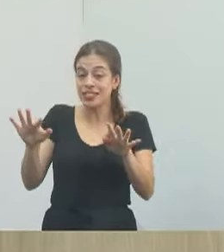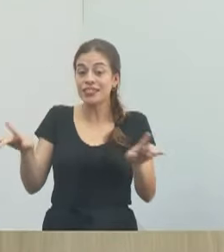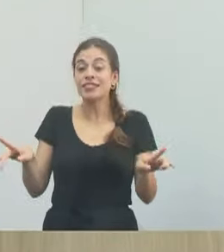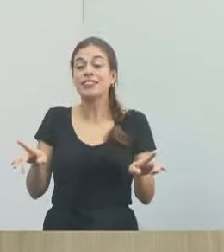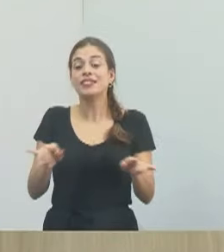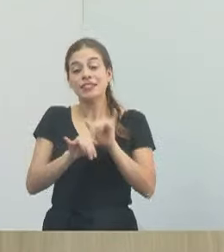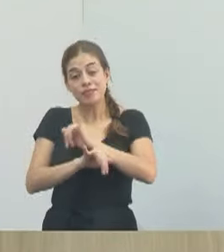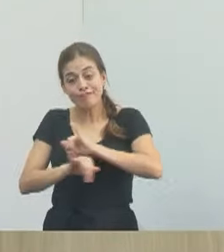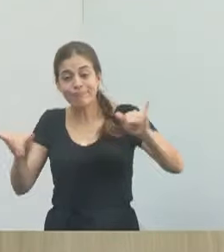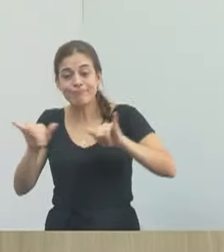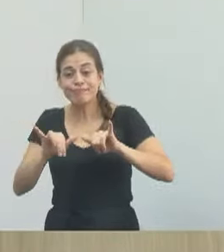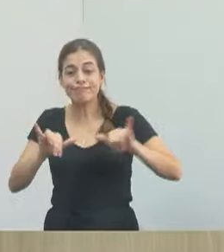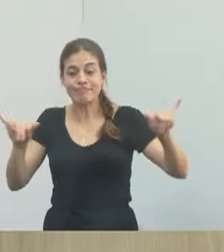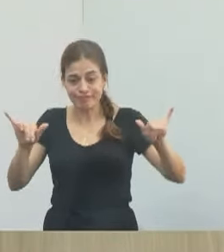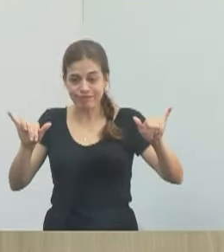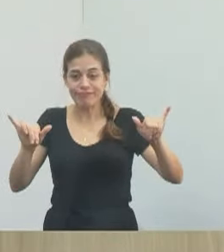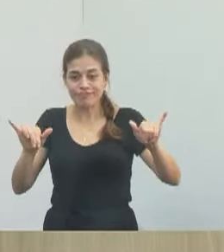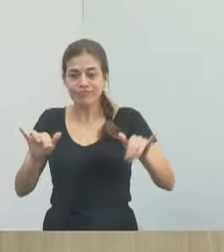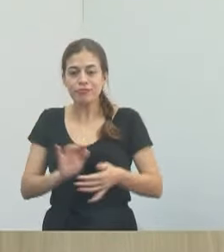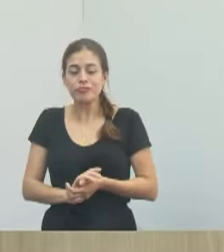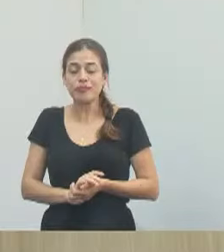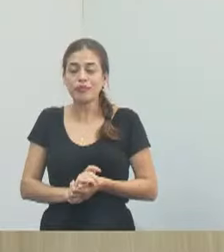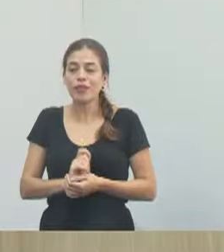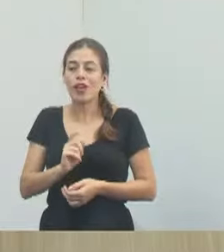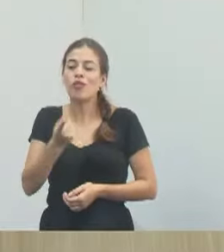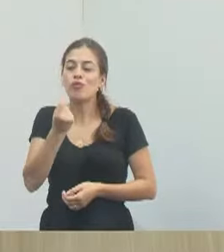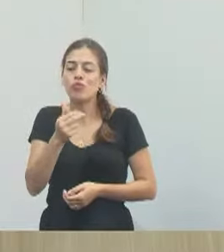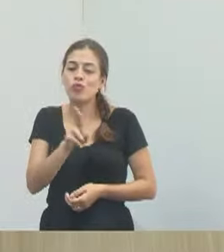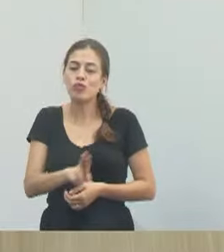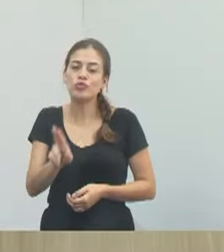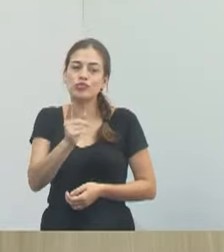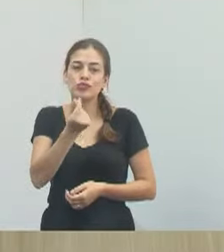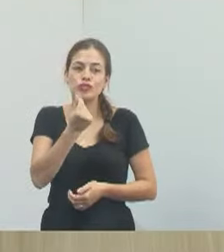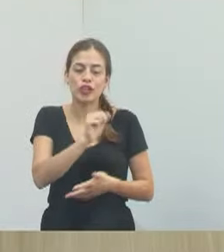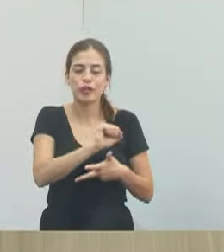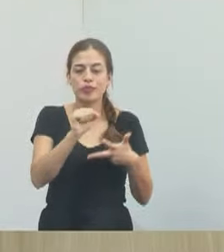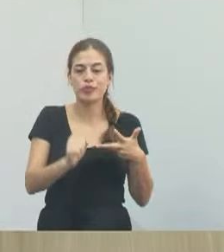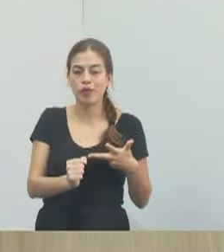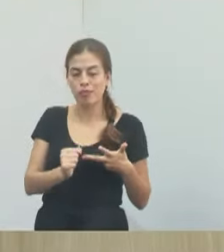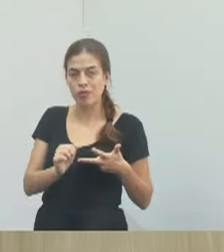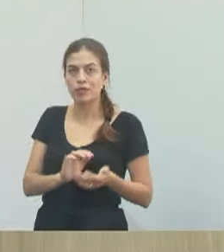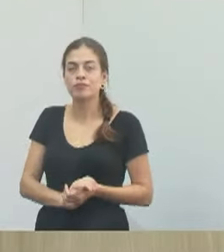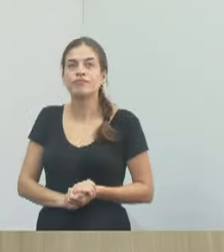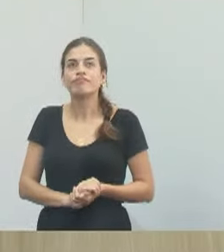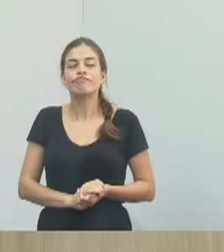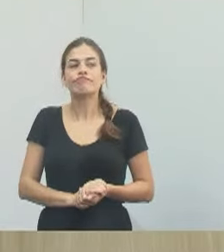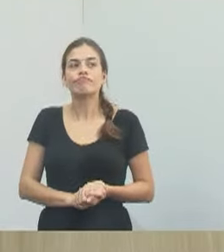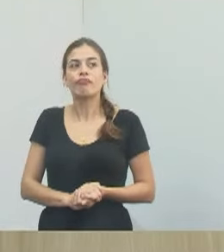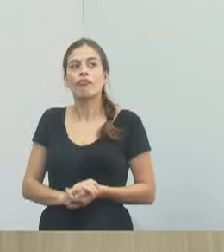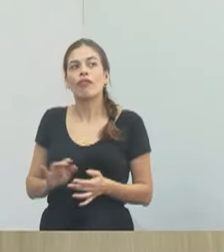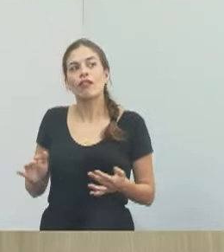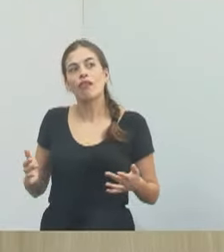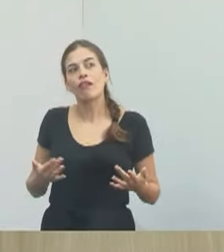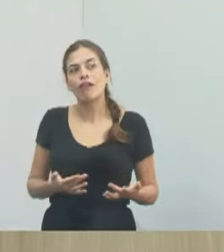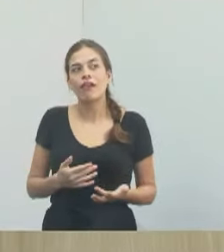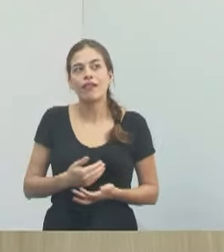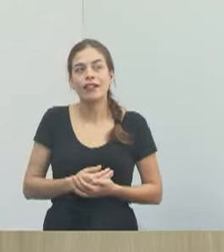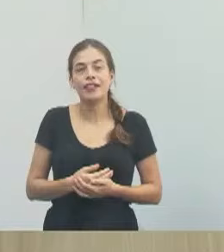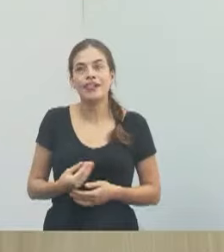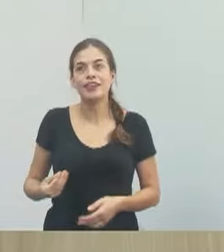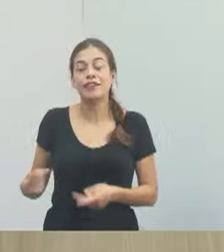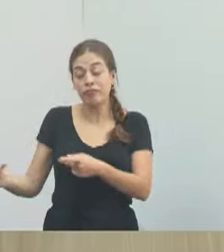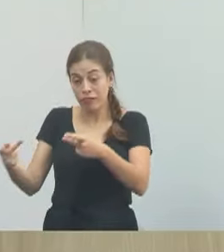plena divulgação ações desgast dinheiro público a população considerando que durante visita junos